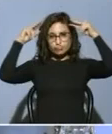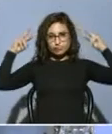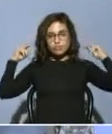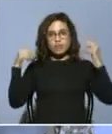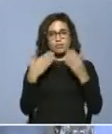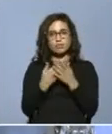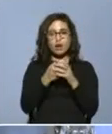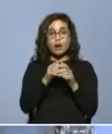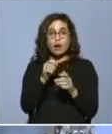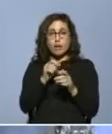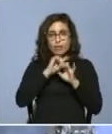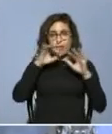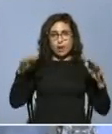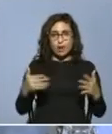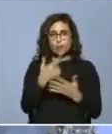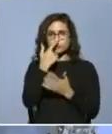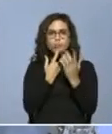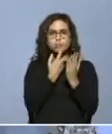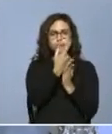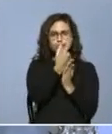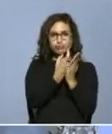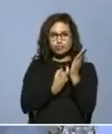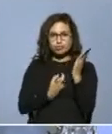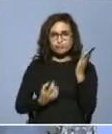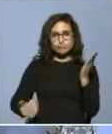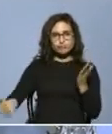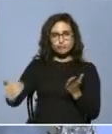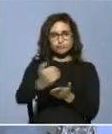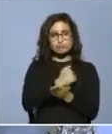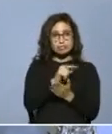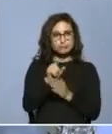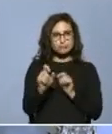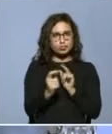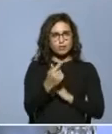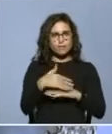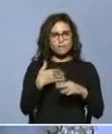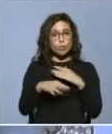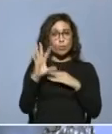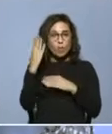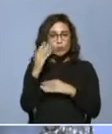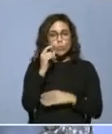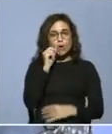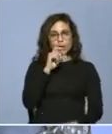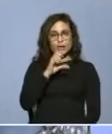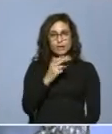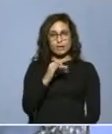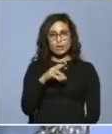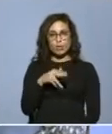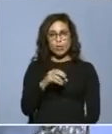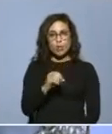terra. Este primeiro recenseamento efetuou-se quando Quirino era governador da